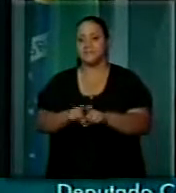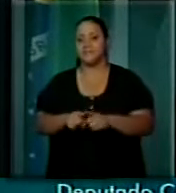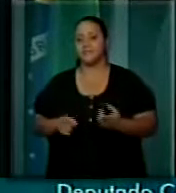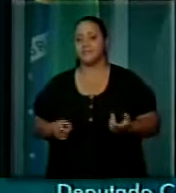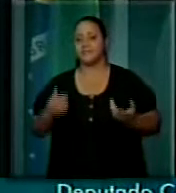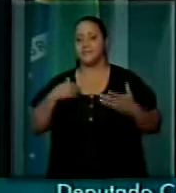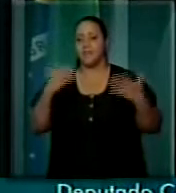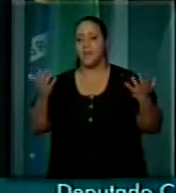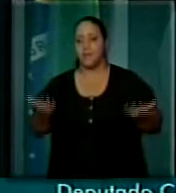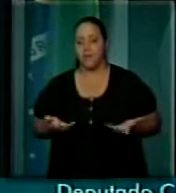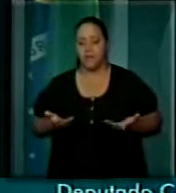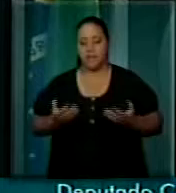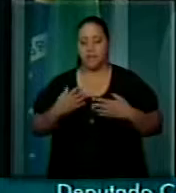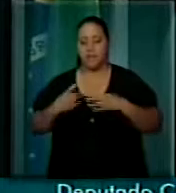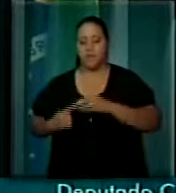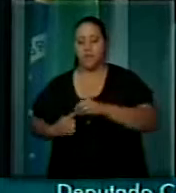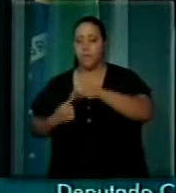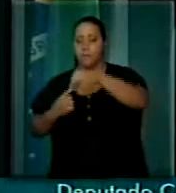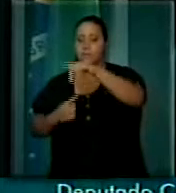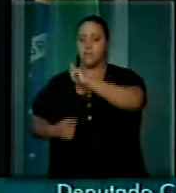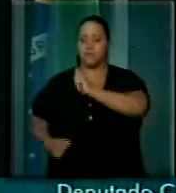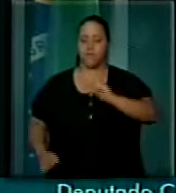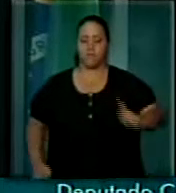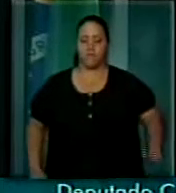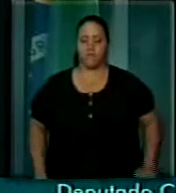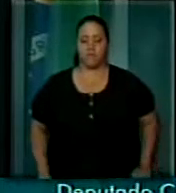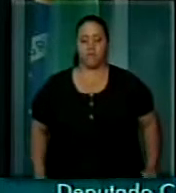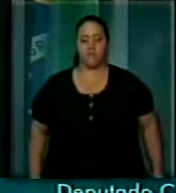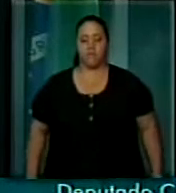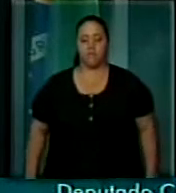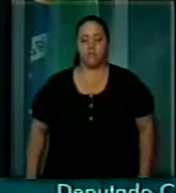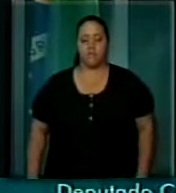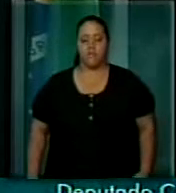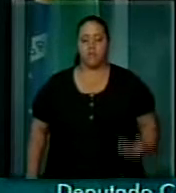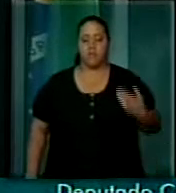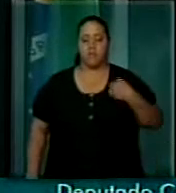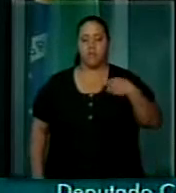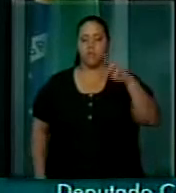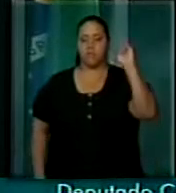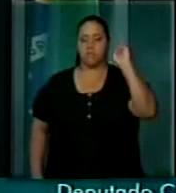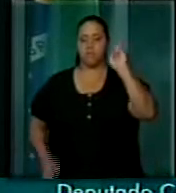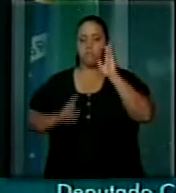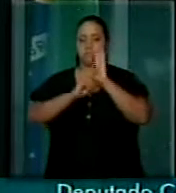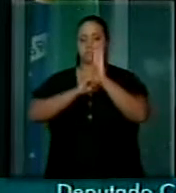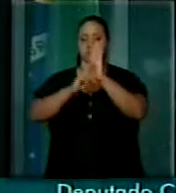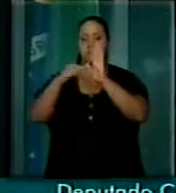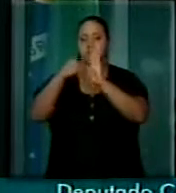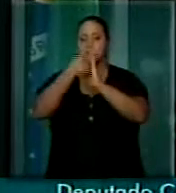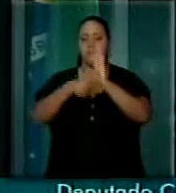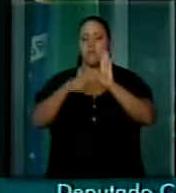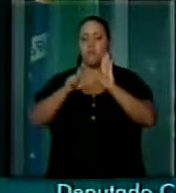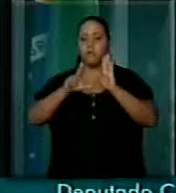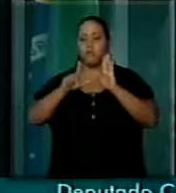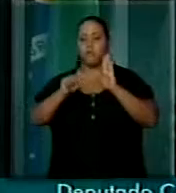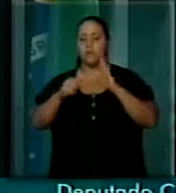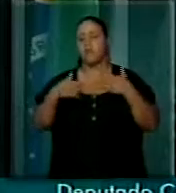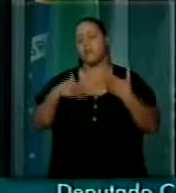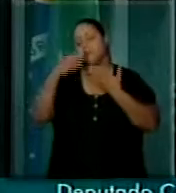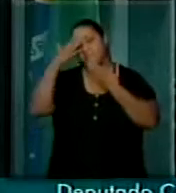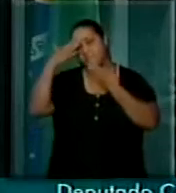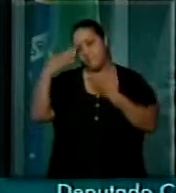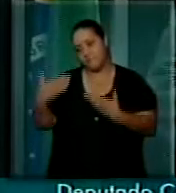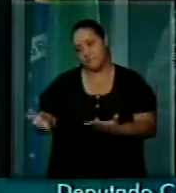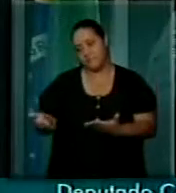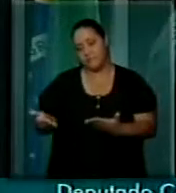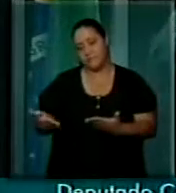e eu quero, como líder do governo, em nome do presidente da República, agradecer,